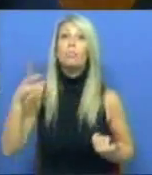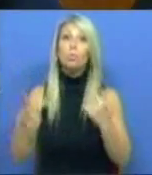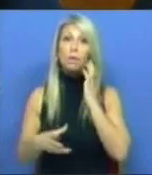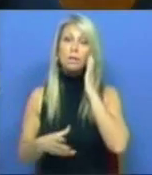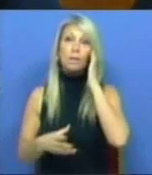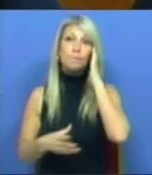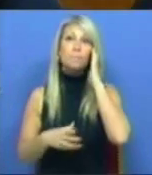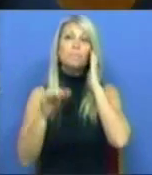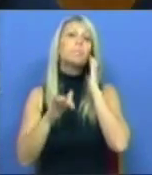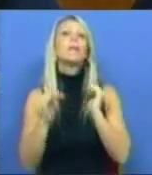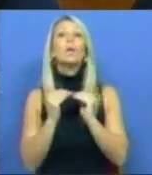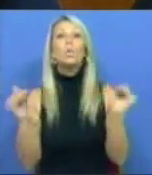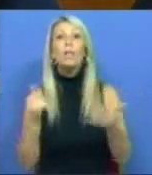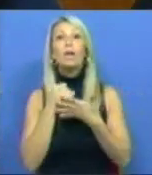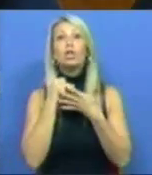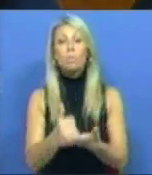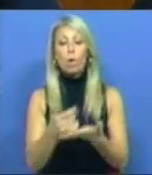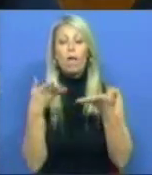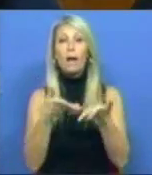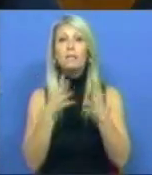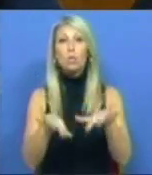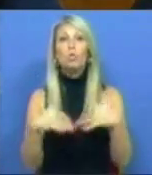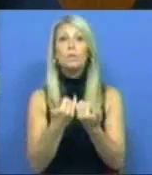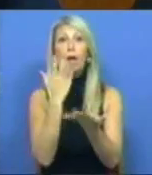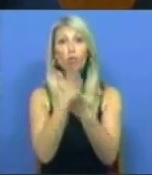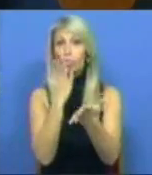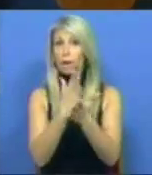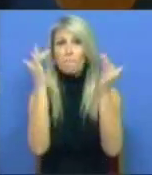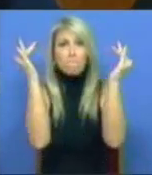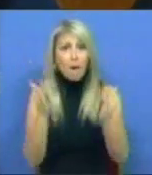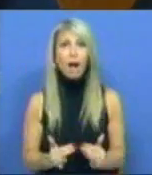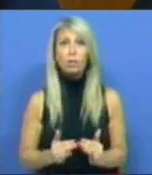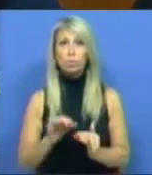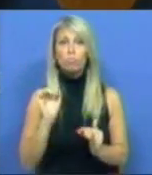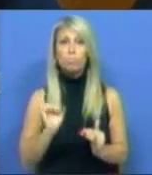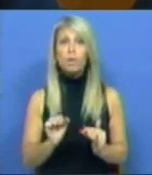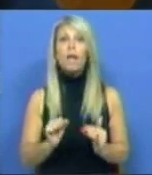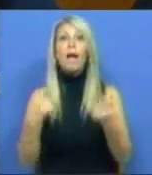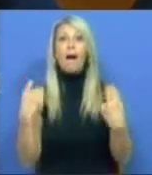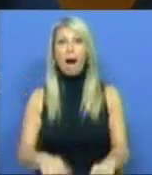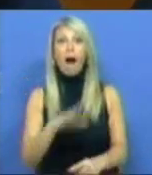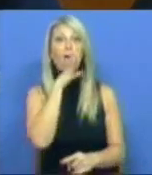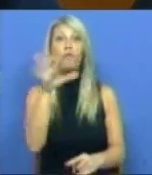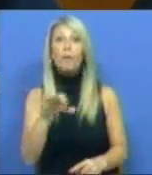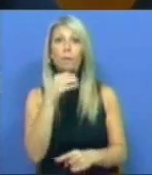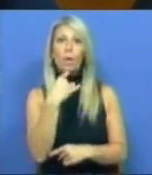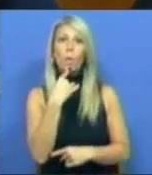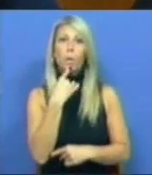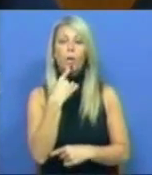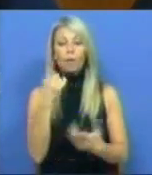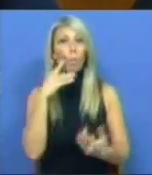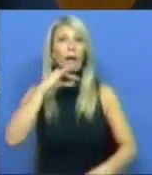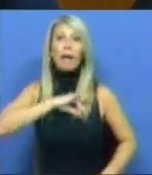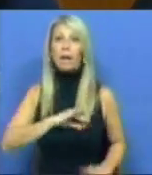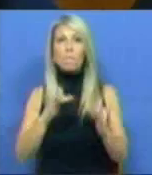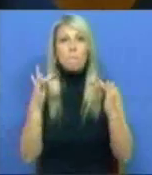os escalões de apoio da ação social escolar são tão baixos que há muitas famílias que têm fracos rendimentos